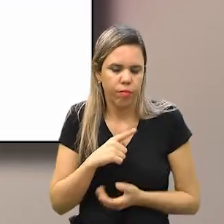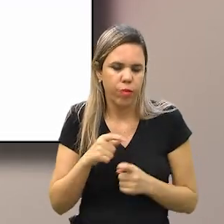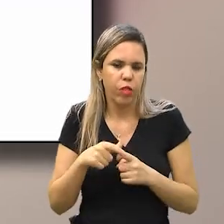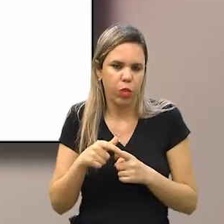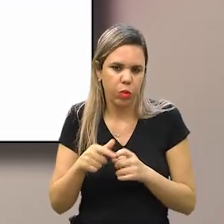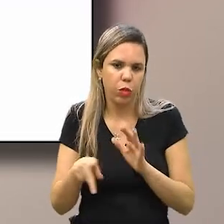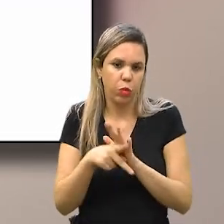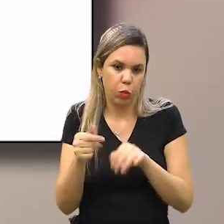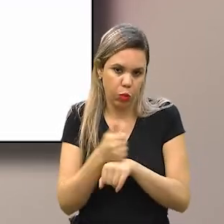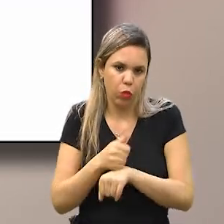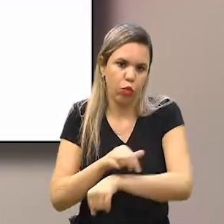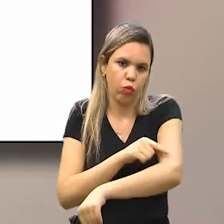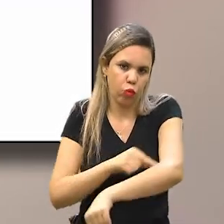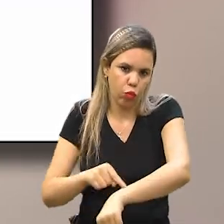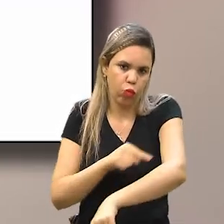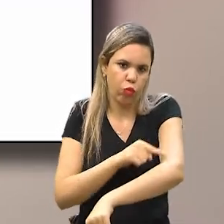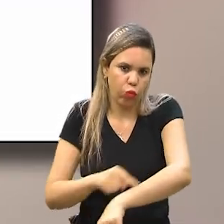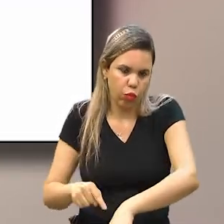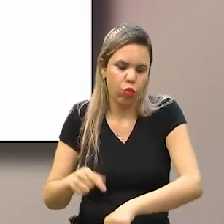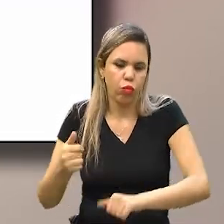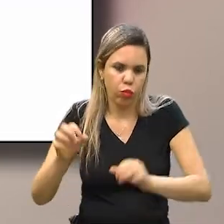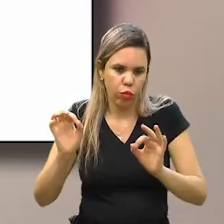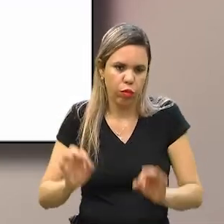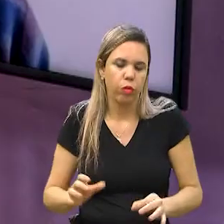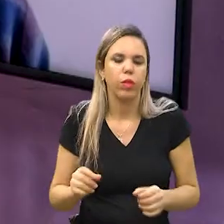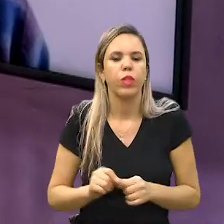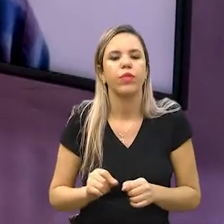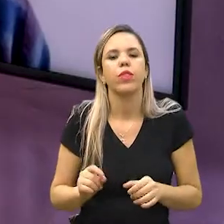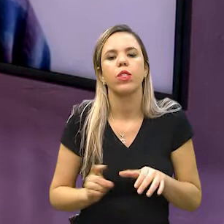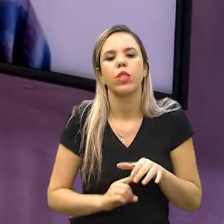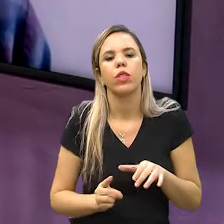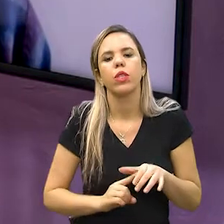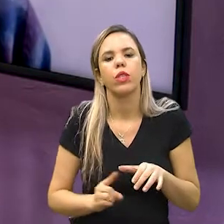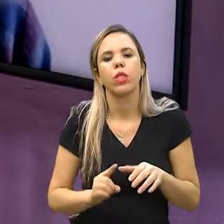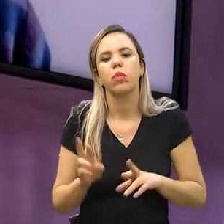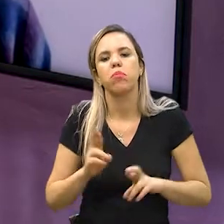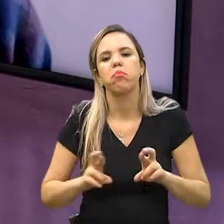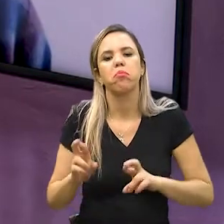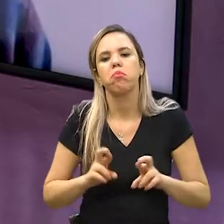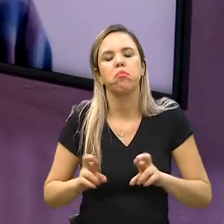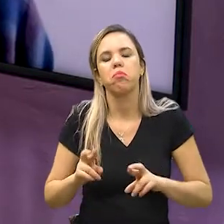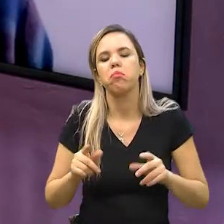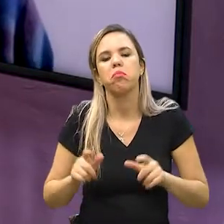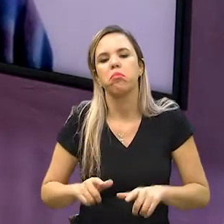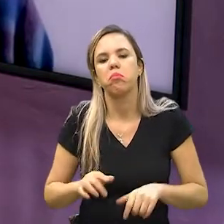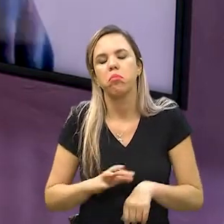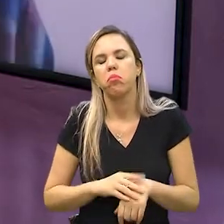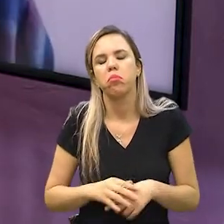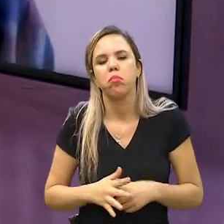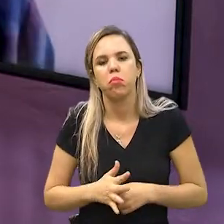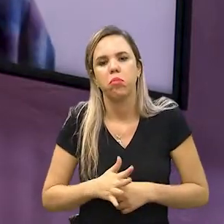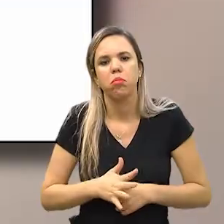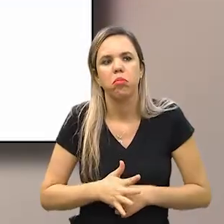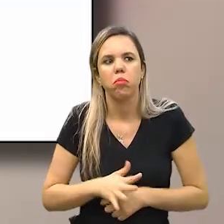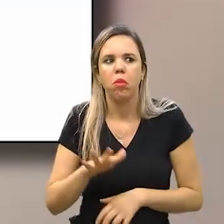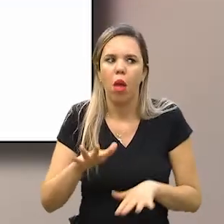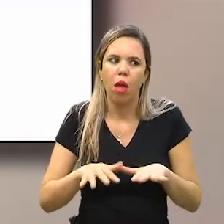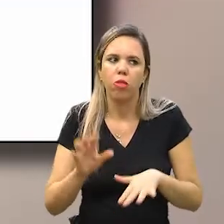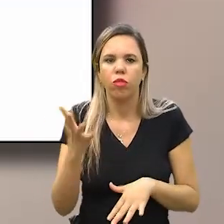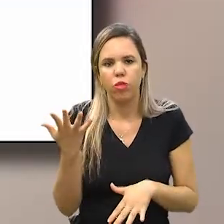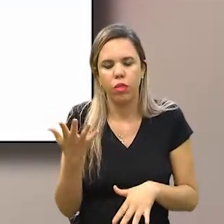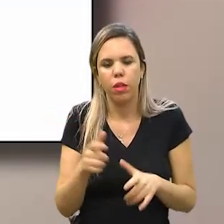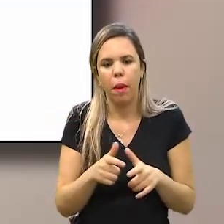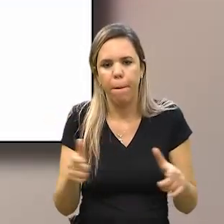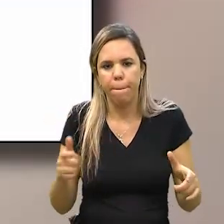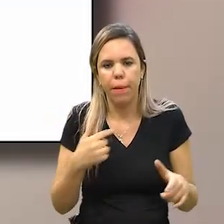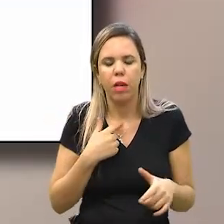nós, dermatologistas, que fazemos o diagnóstico de certeza. É exame clínico, análise ali no local da ferida?